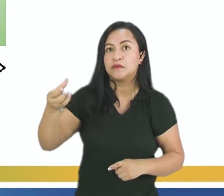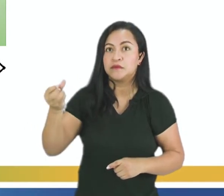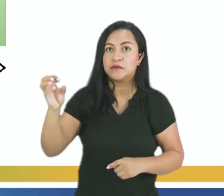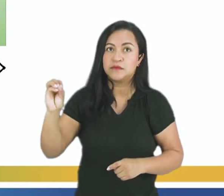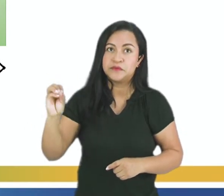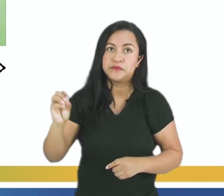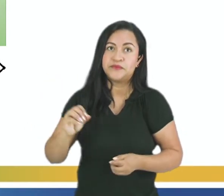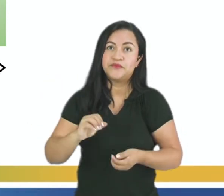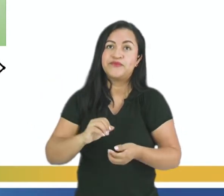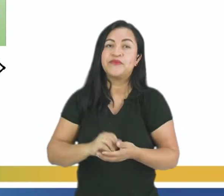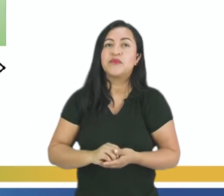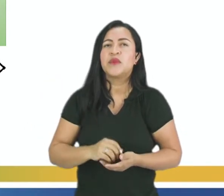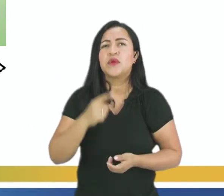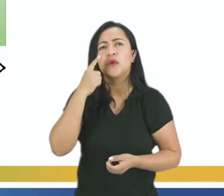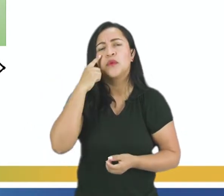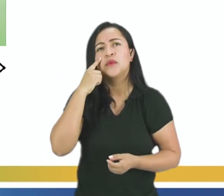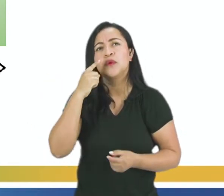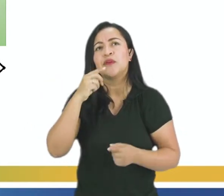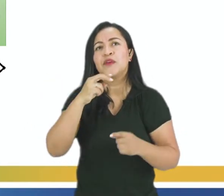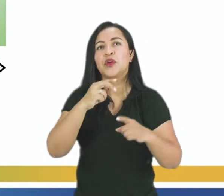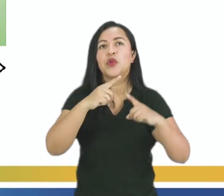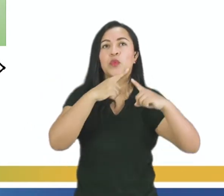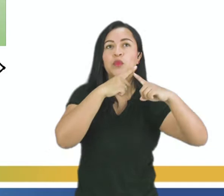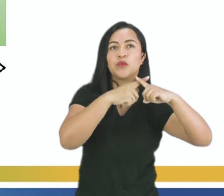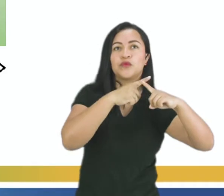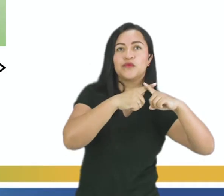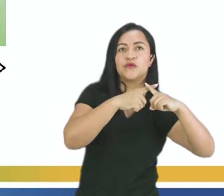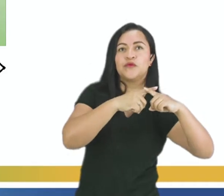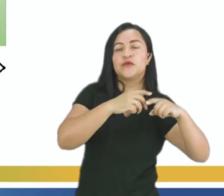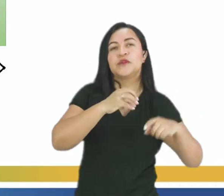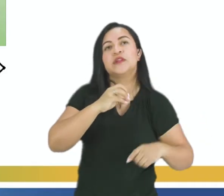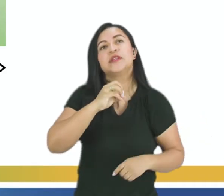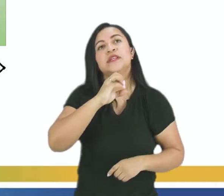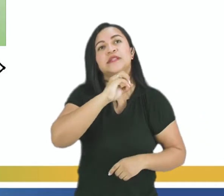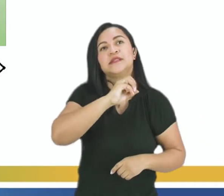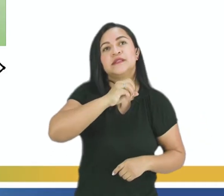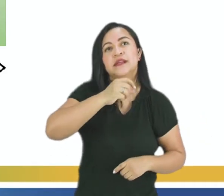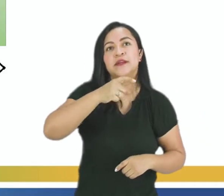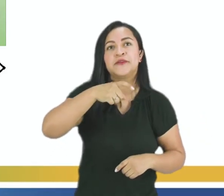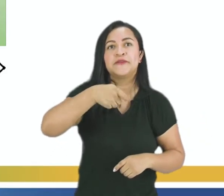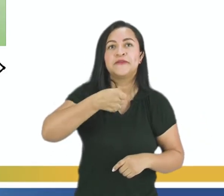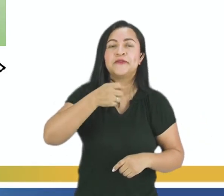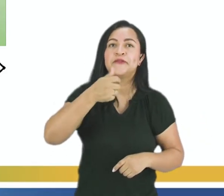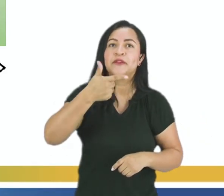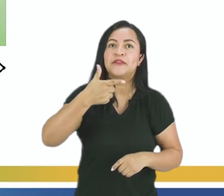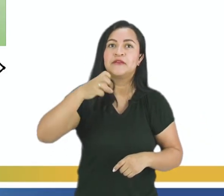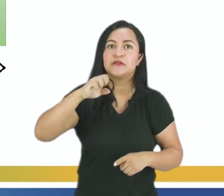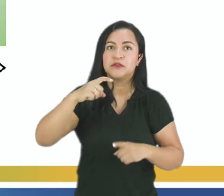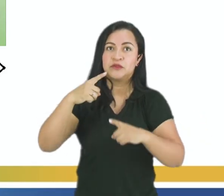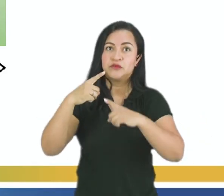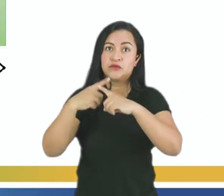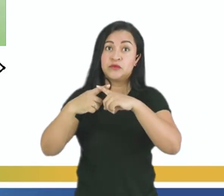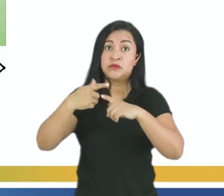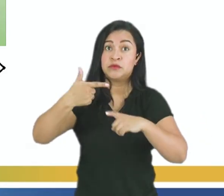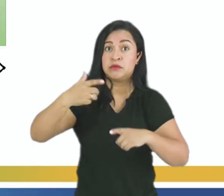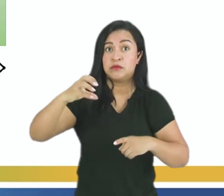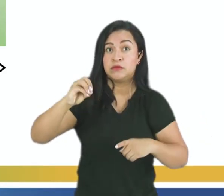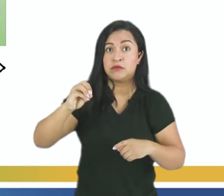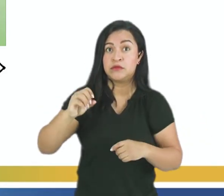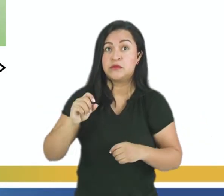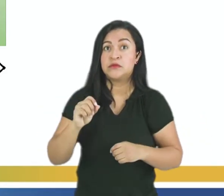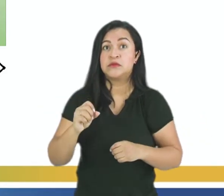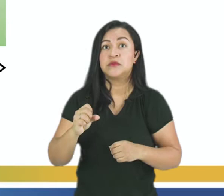Observe aí que multiplicando 0,25 vezes 2x, nós vamos ter aí uma equação com a